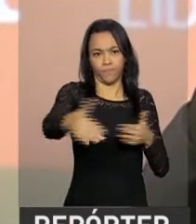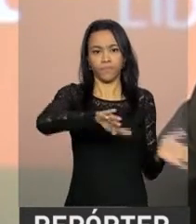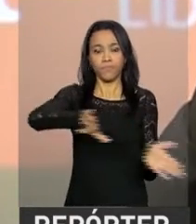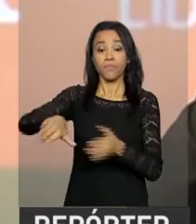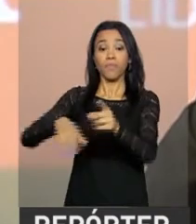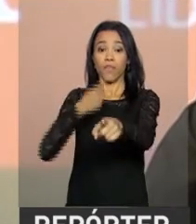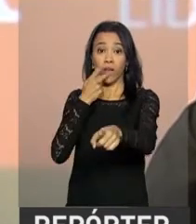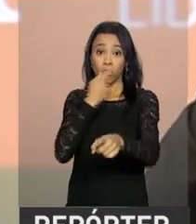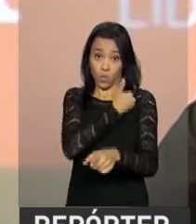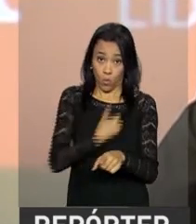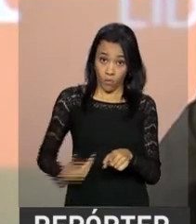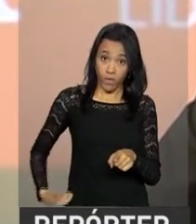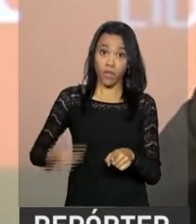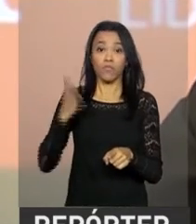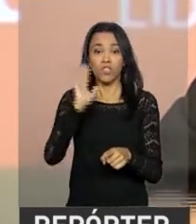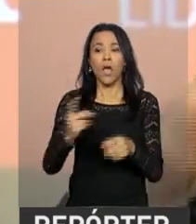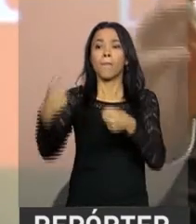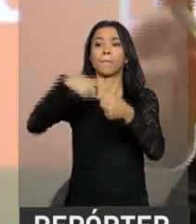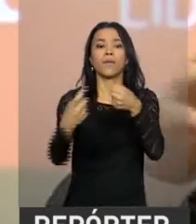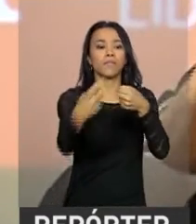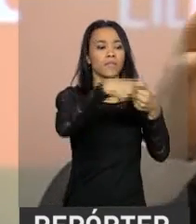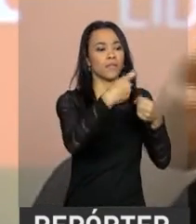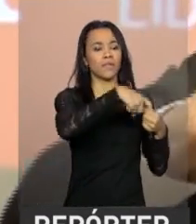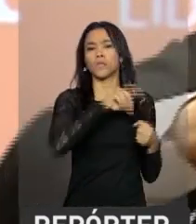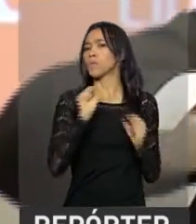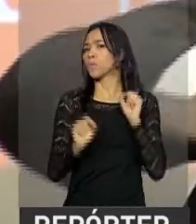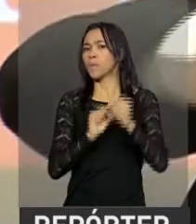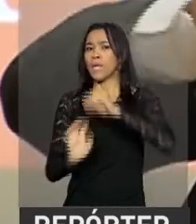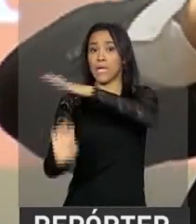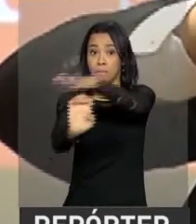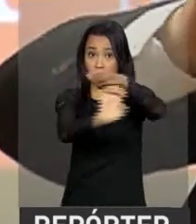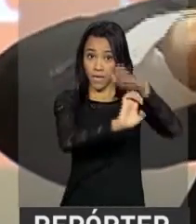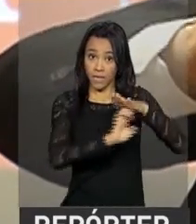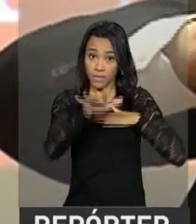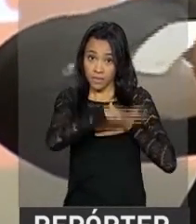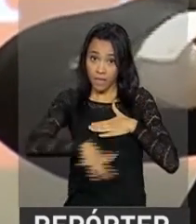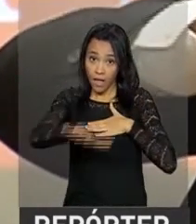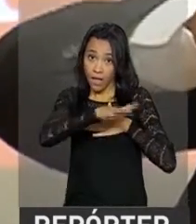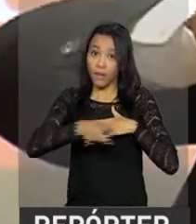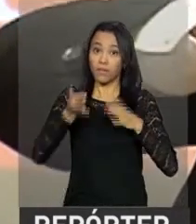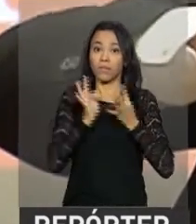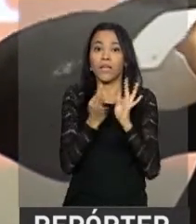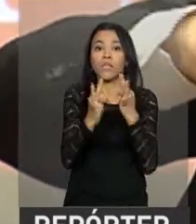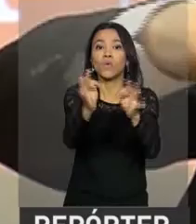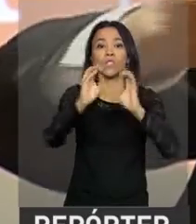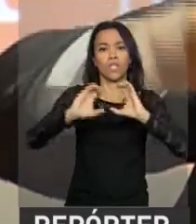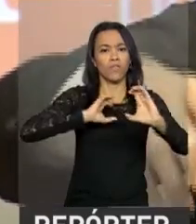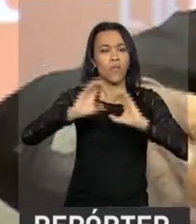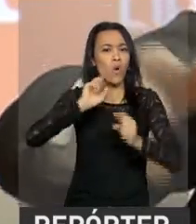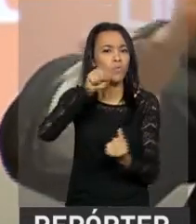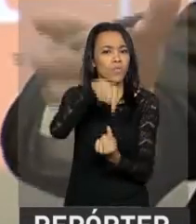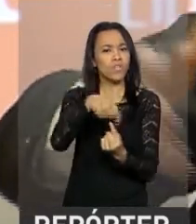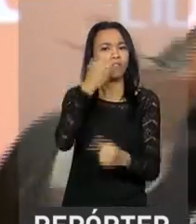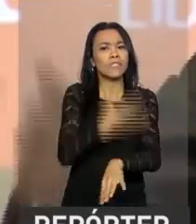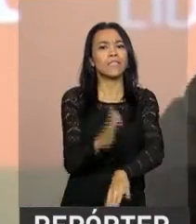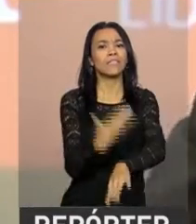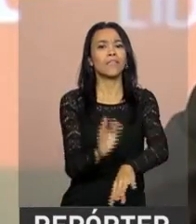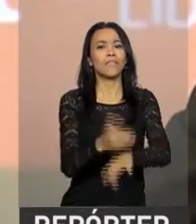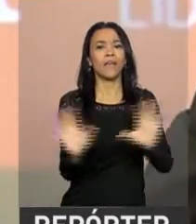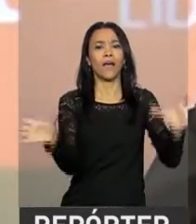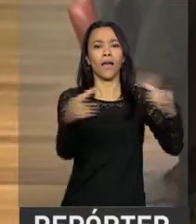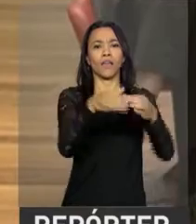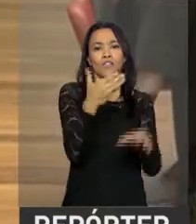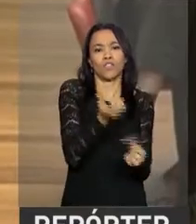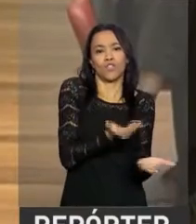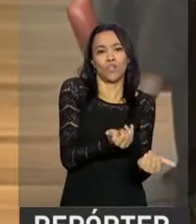que o governo está firmando parcerias com empresas de tecnologia da informação para capacitar jovens beneficiários do bolsa